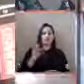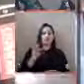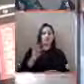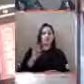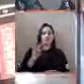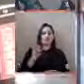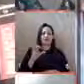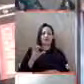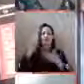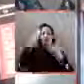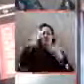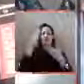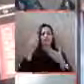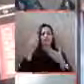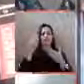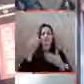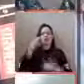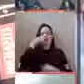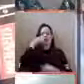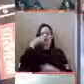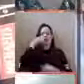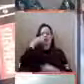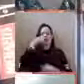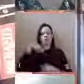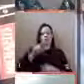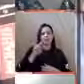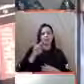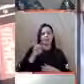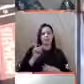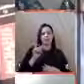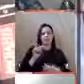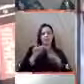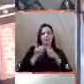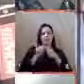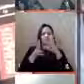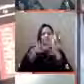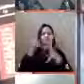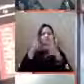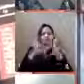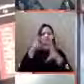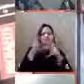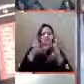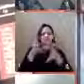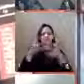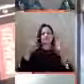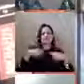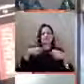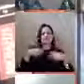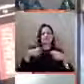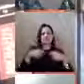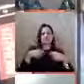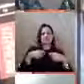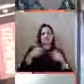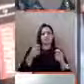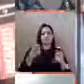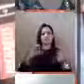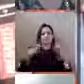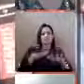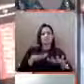também a Núbia por fazer essa transcrição em Libras tão pertinente, tão necessária para a